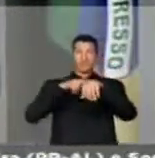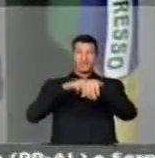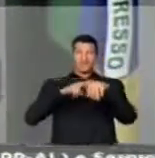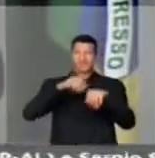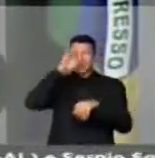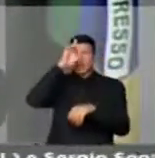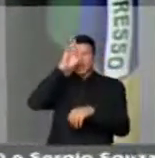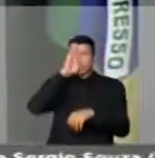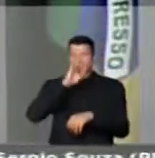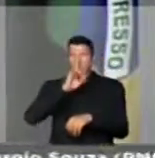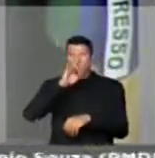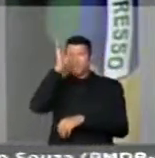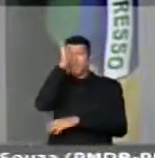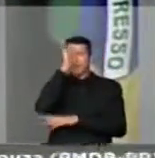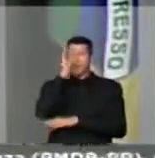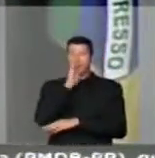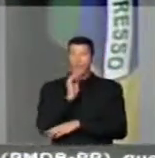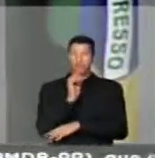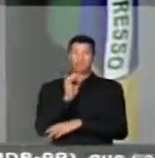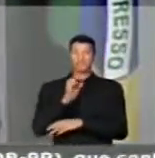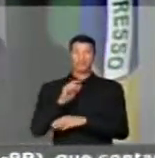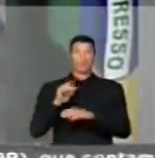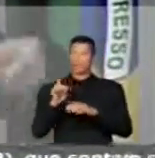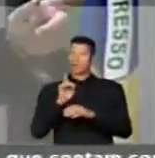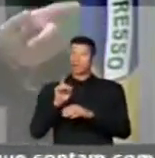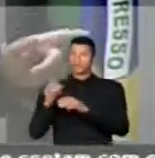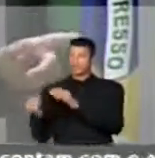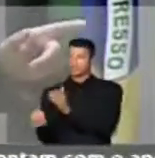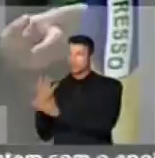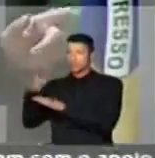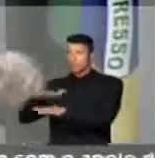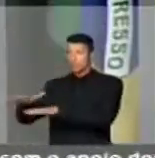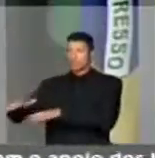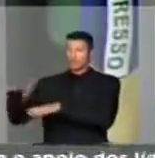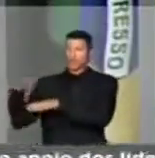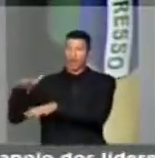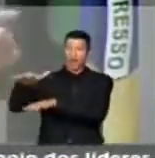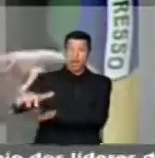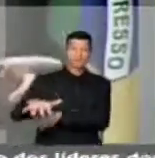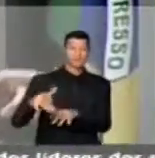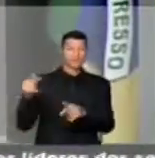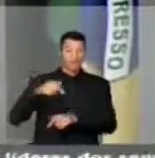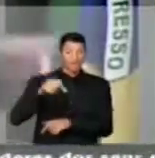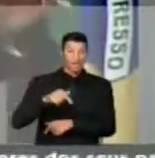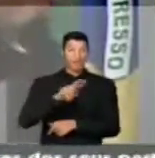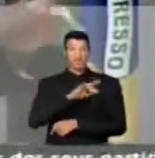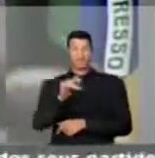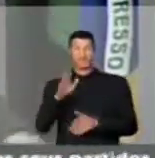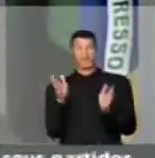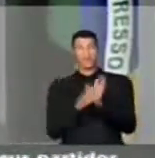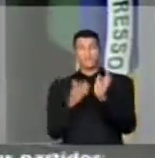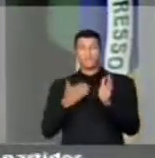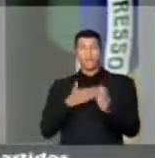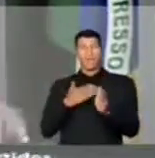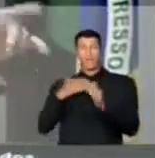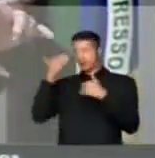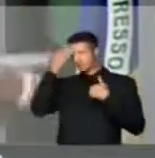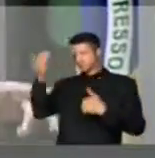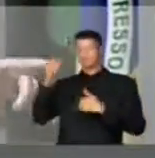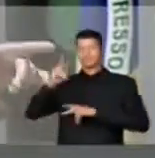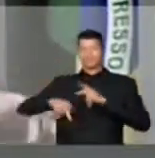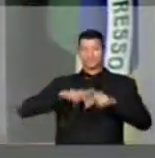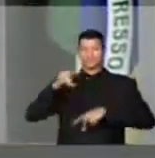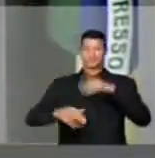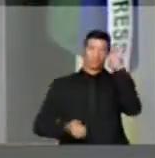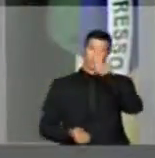A bandeira verde e amarela, ela surgiu com os movimentos de rua, e aqui vai o meu agradecimento ao